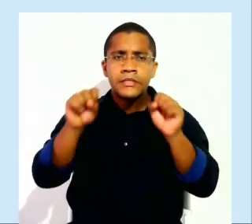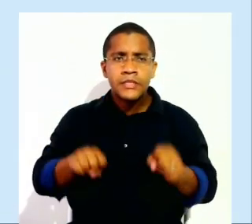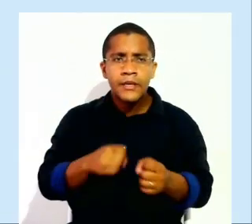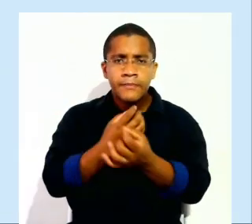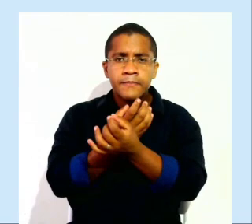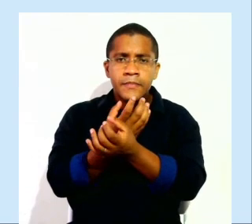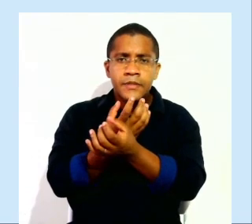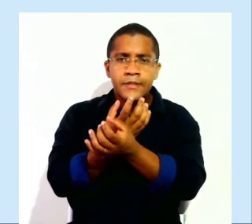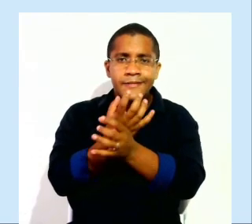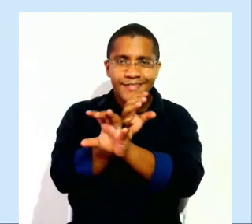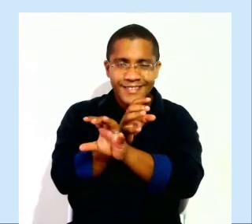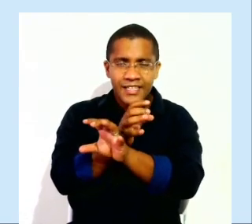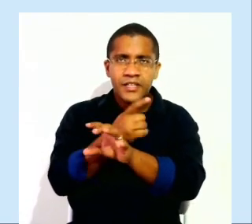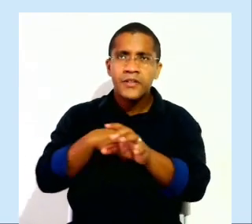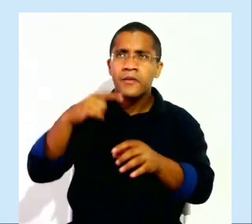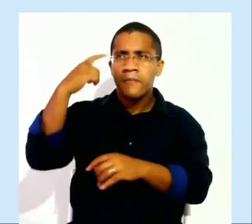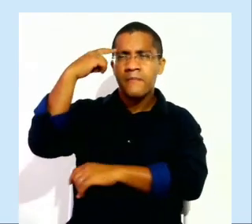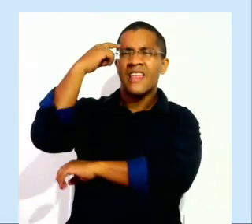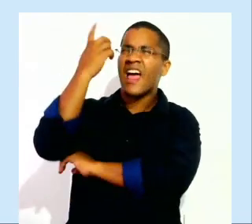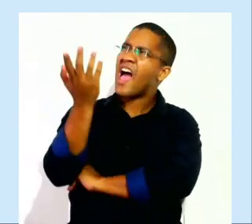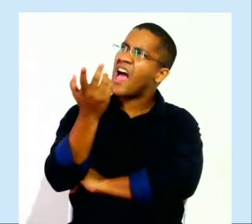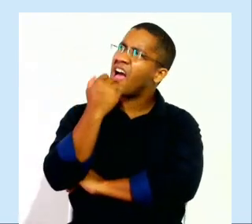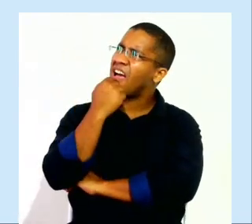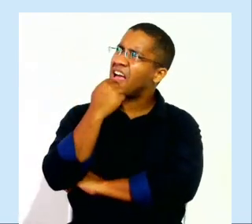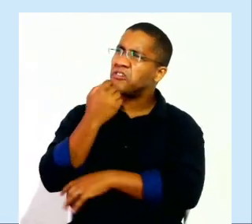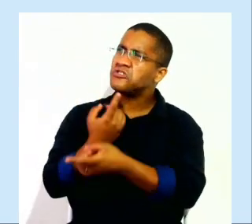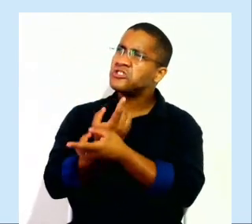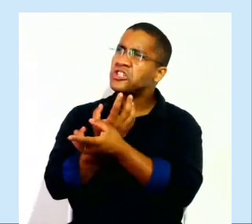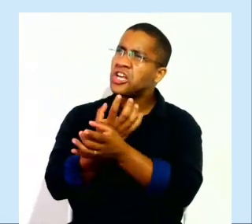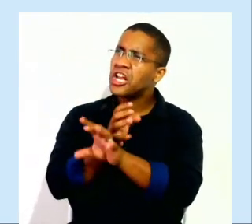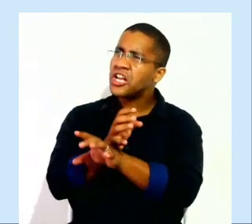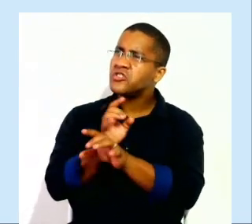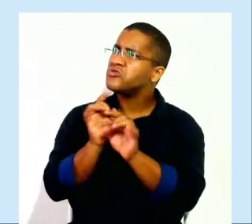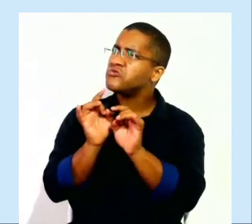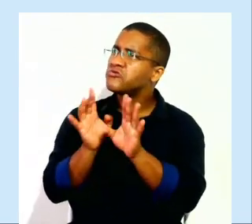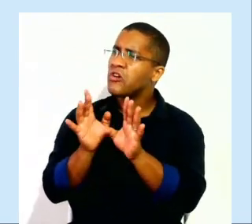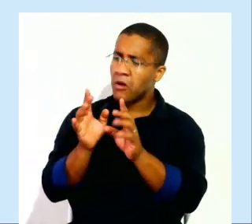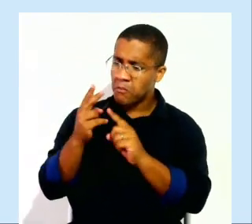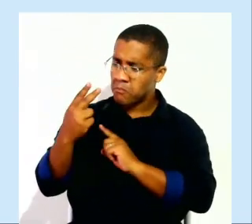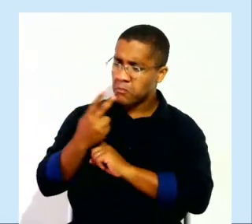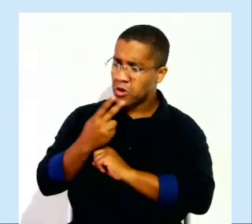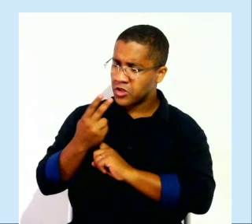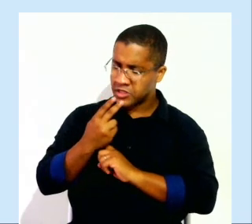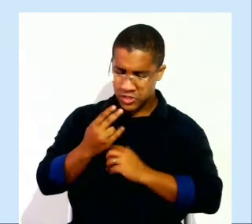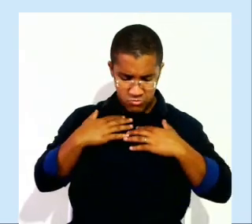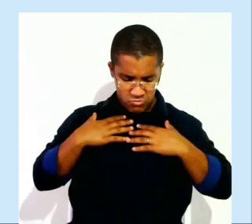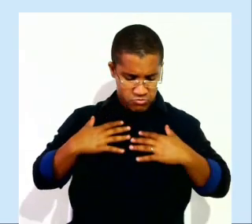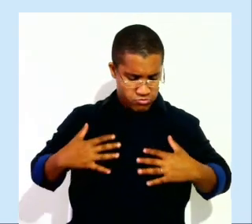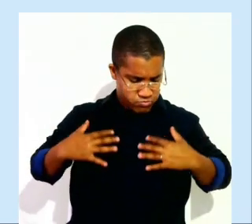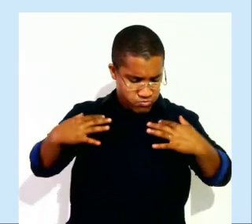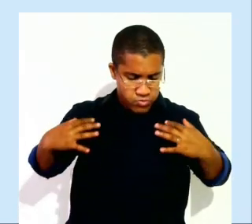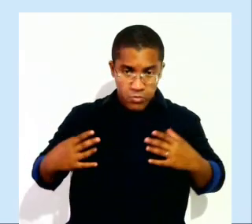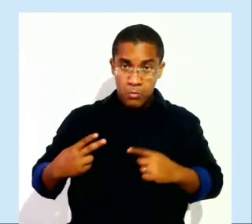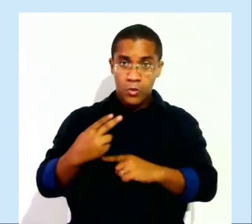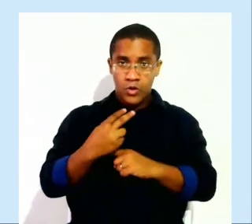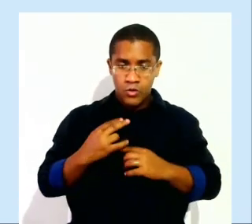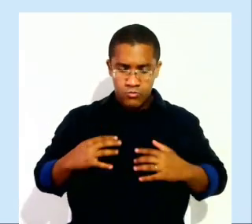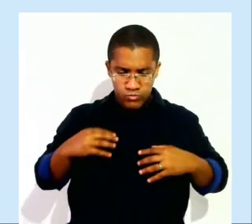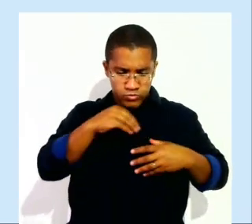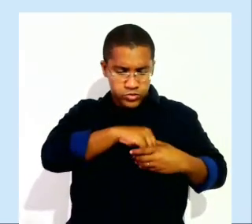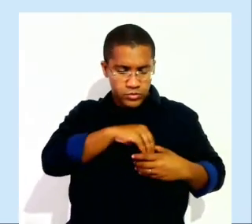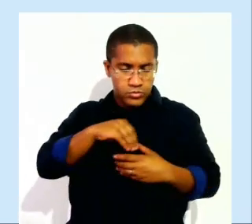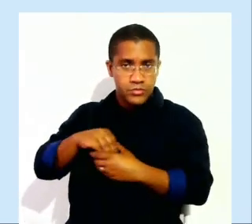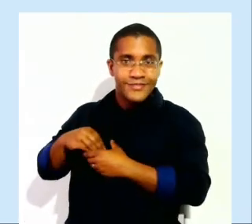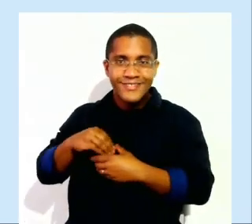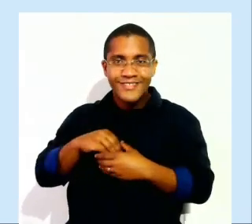você pensa que na realidade o esqueleto ele só serve para proteger os órgãos que estão internos.